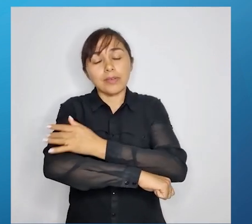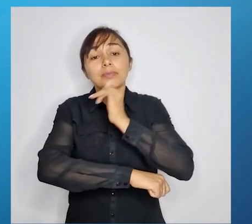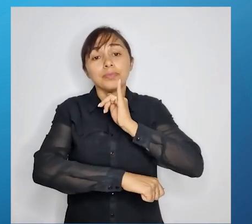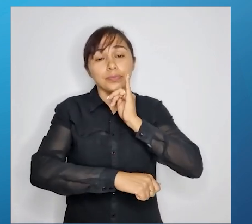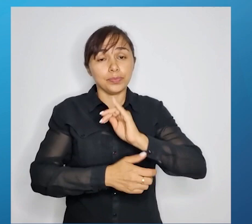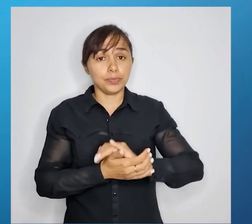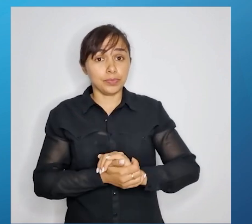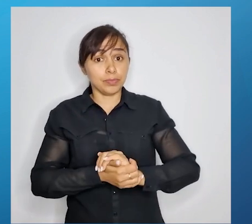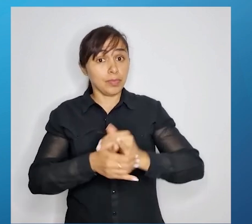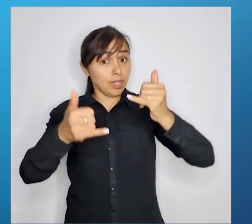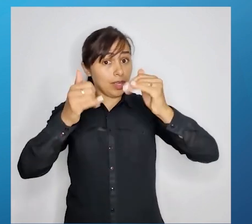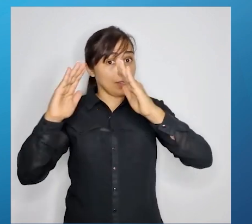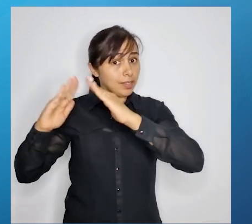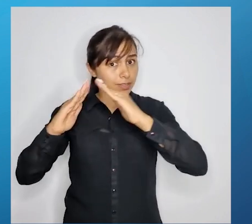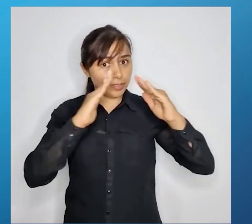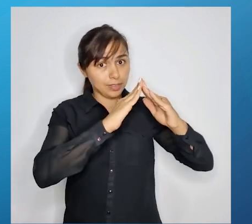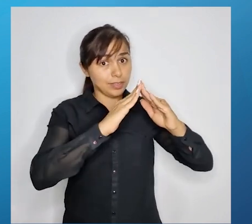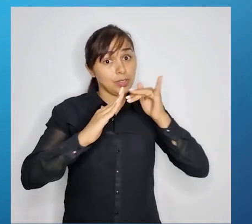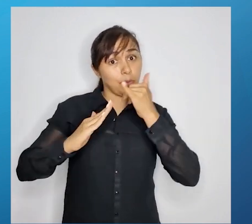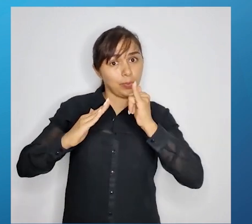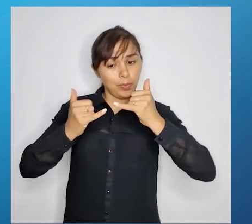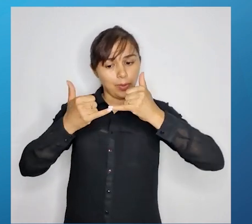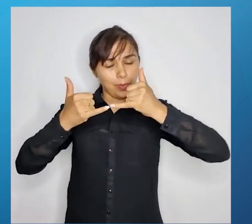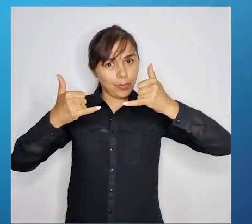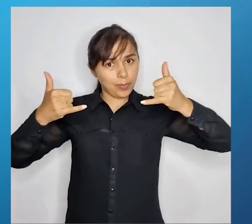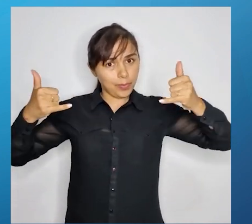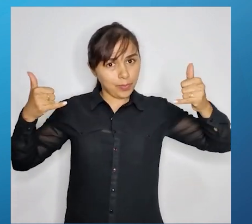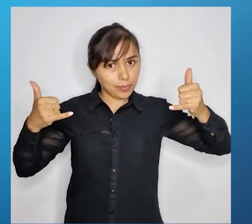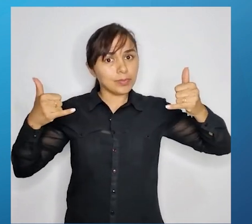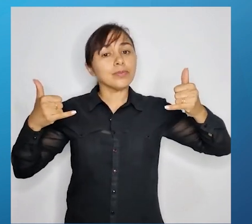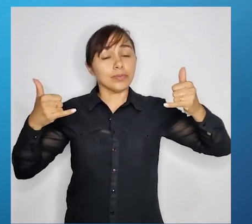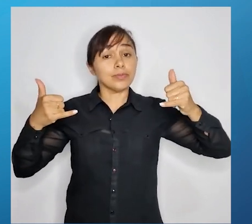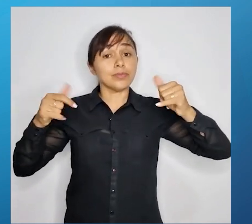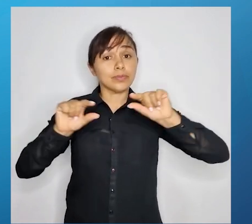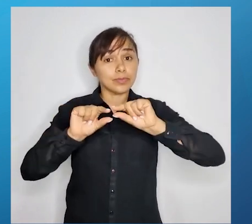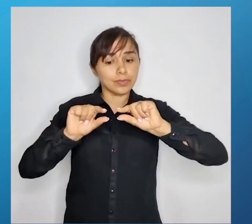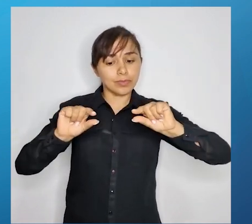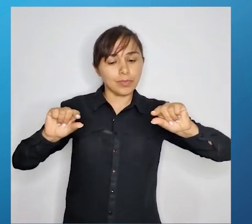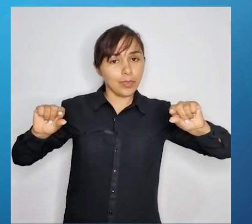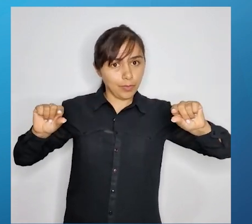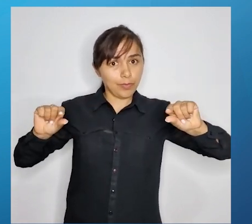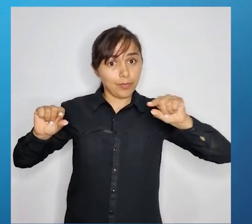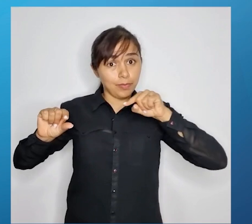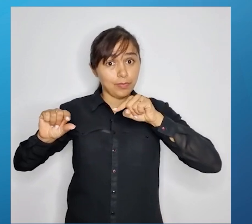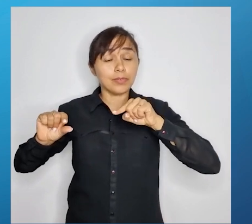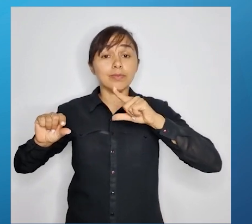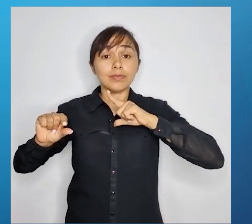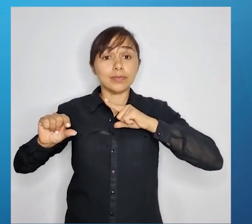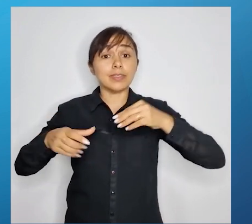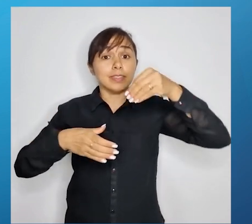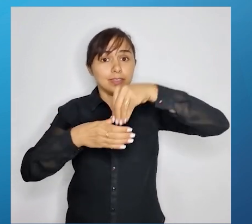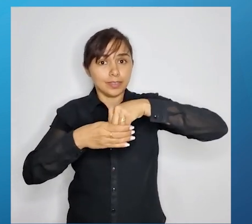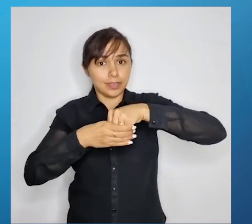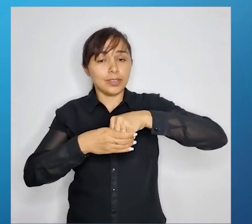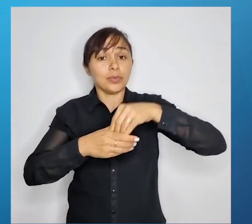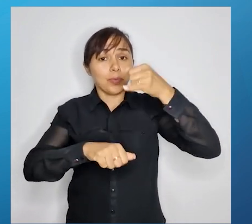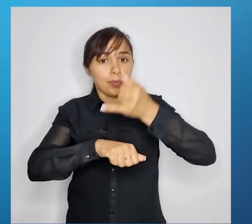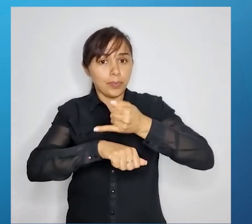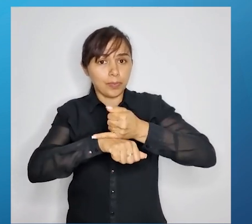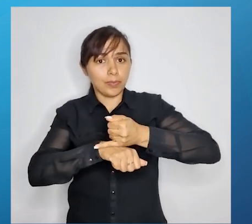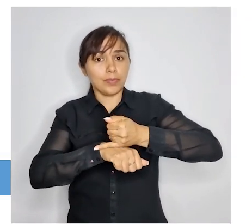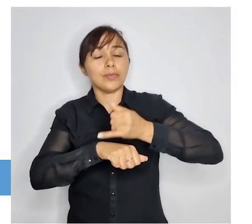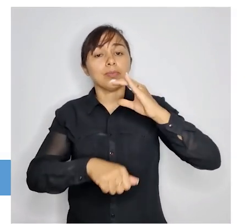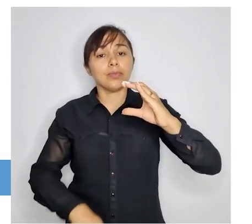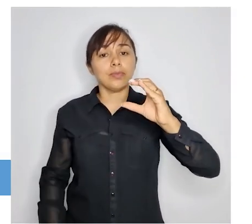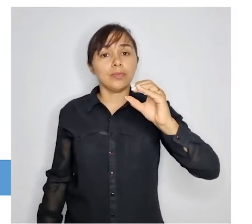rede elétrica, toda a energia que é transferida é através de fios de cobre, por exemplo, porque o cobre é um metal, sendo assim um